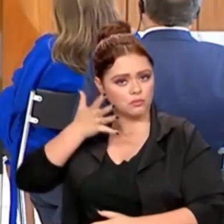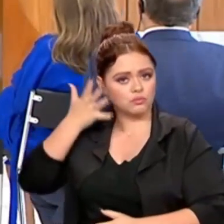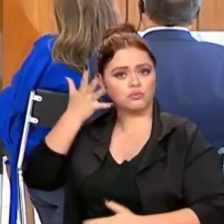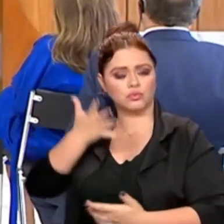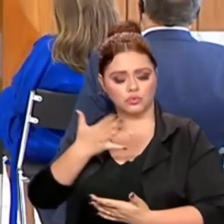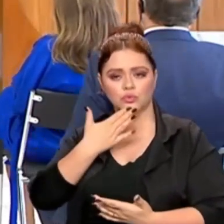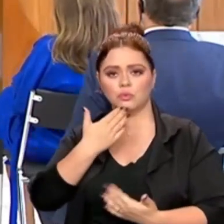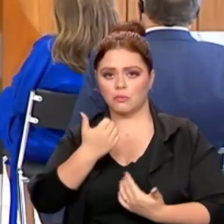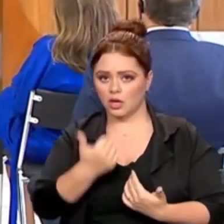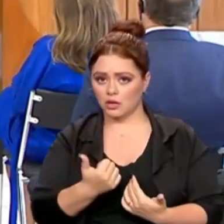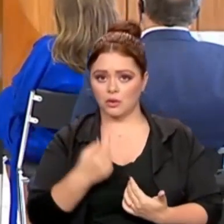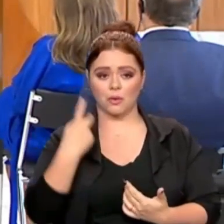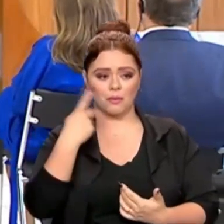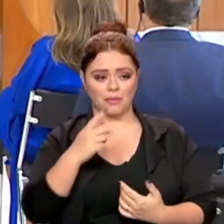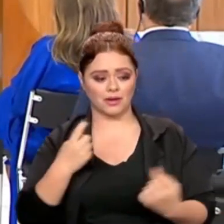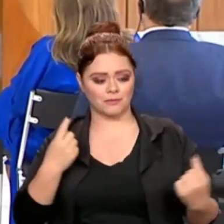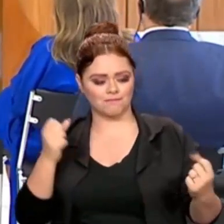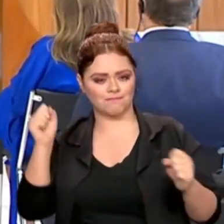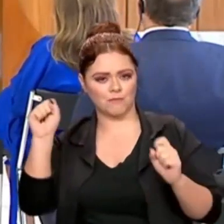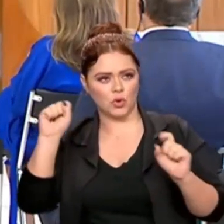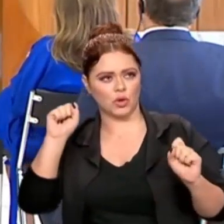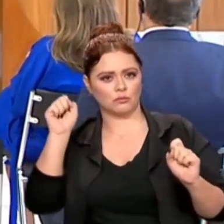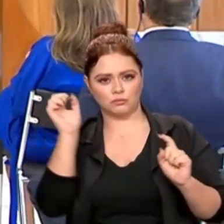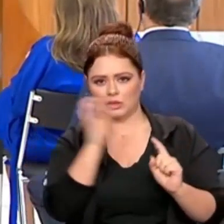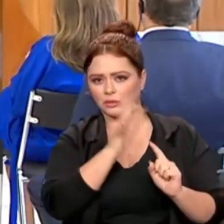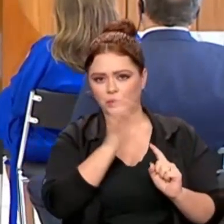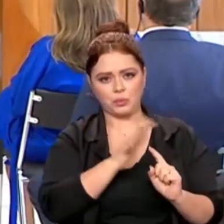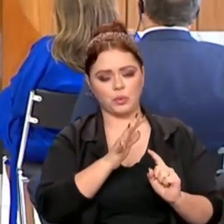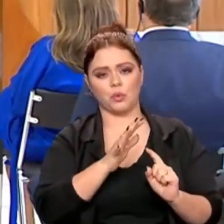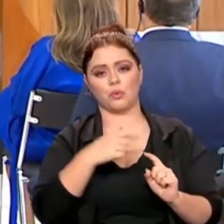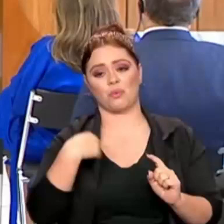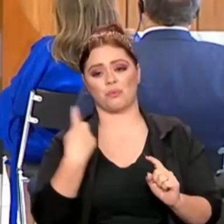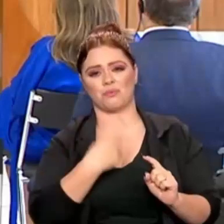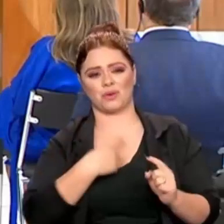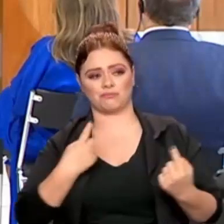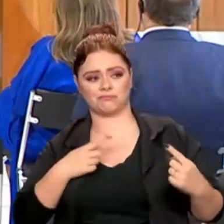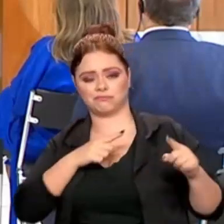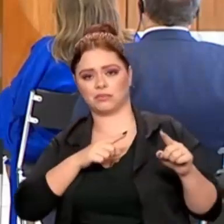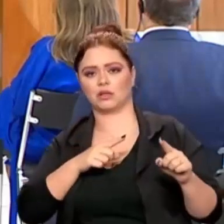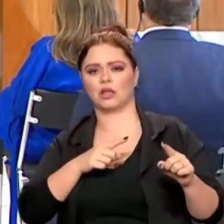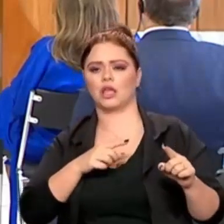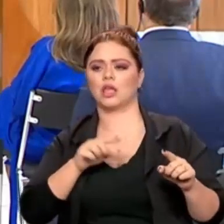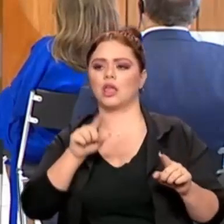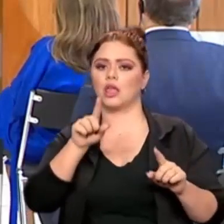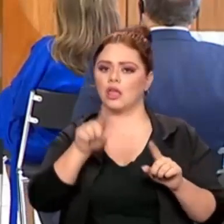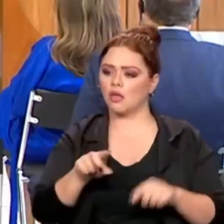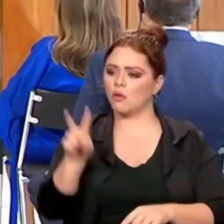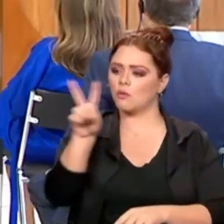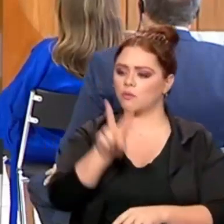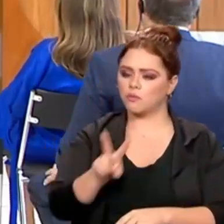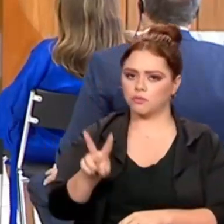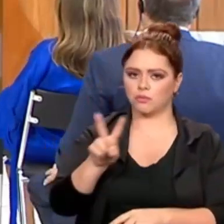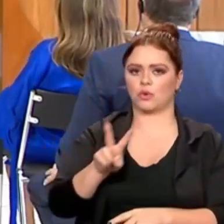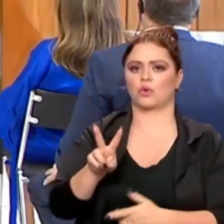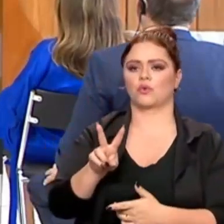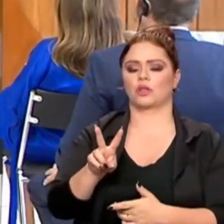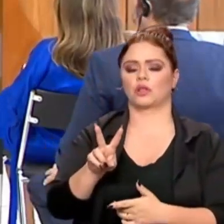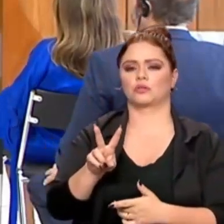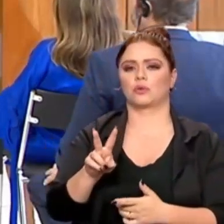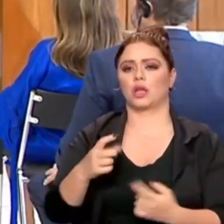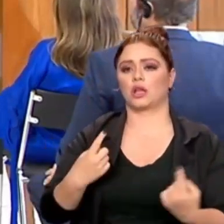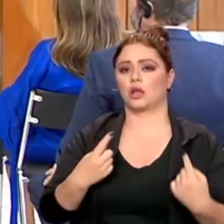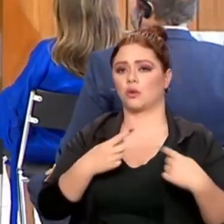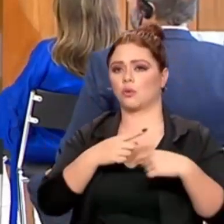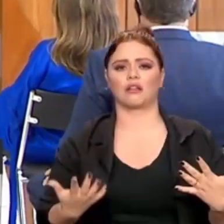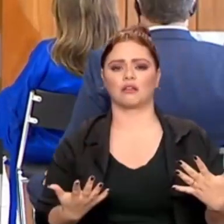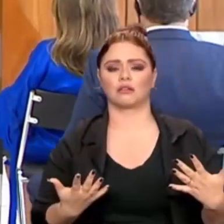meu potencial inimigo. Então, o Maduro sabe qual foi a narrativa que construíram contra a Venezuela durante